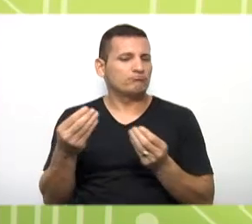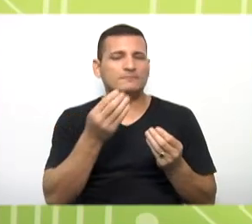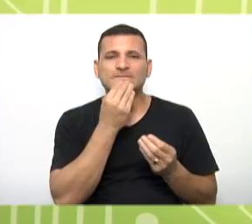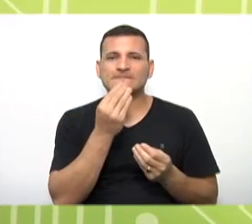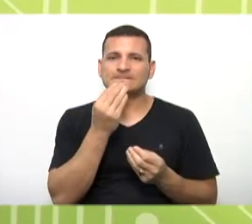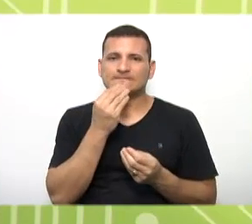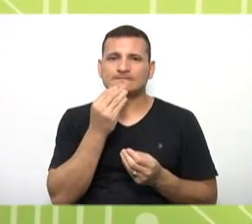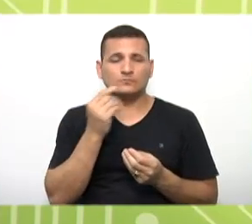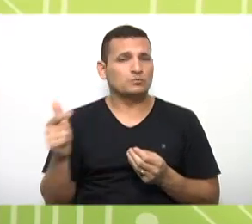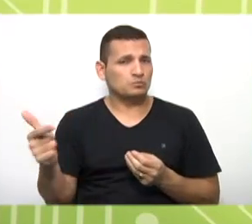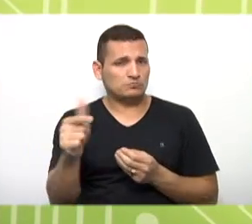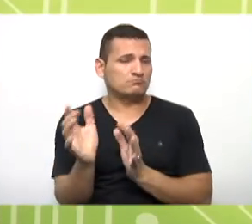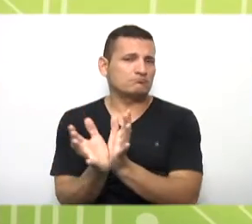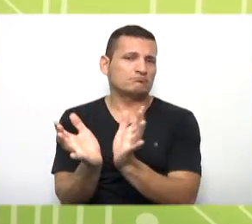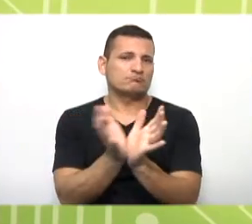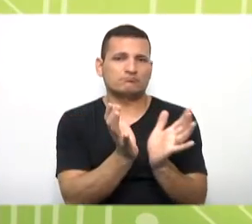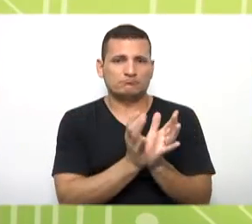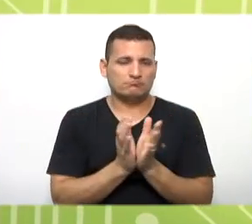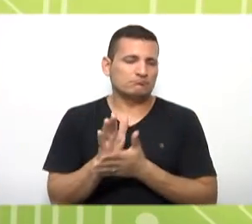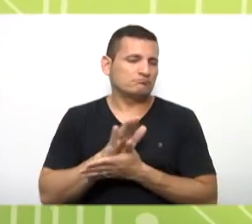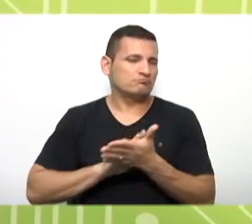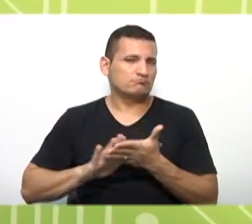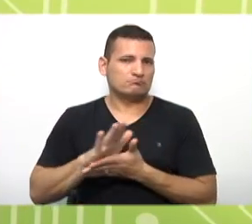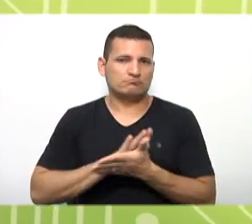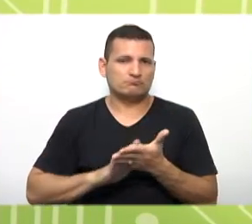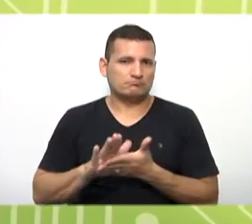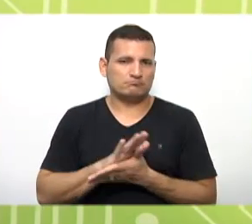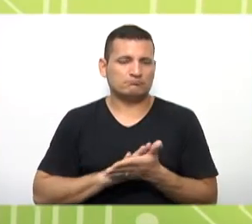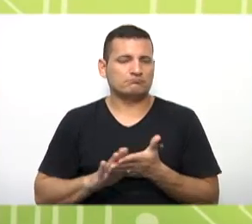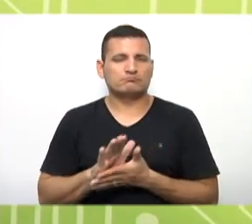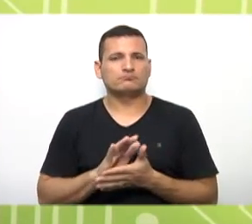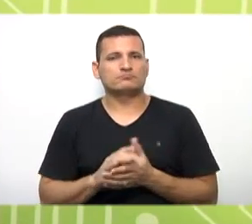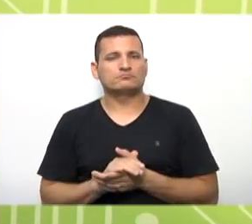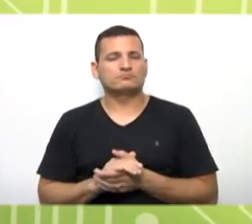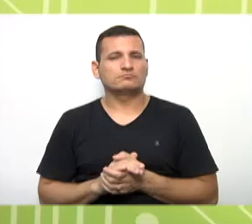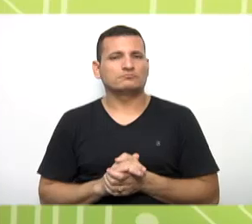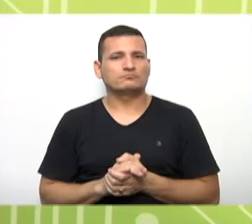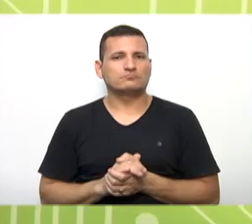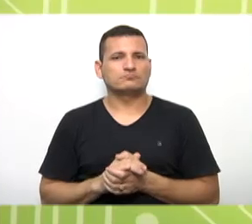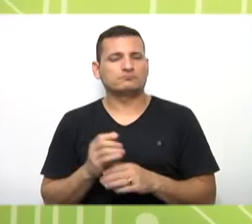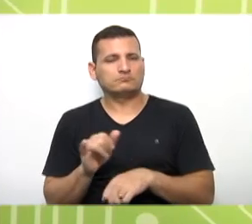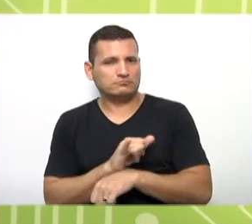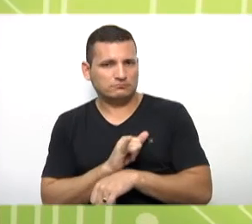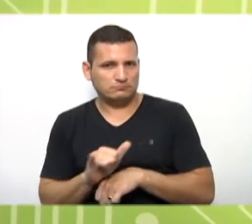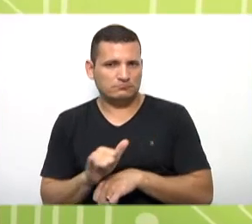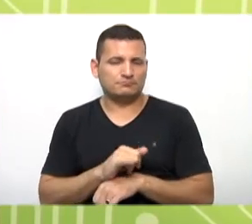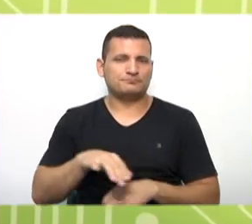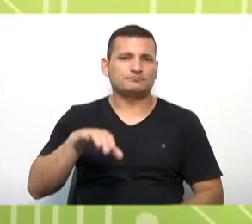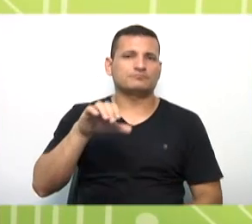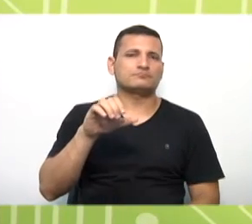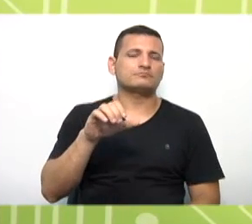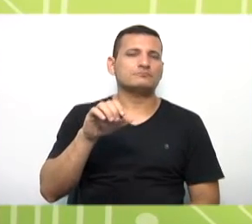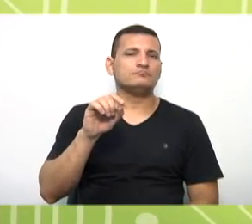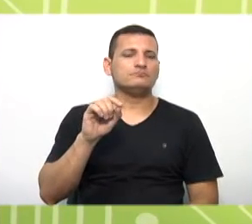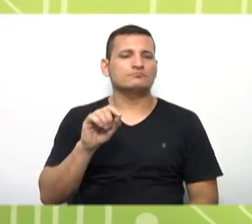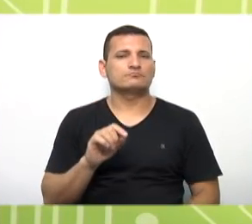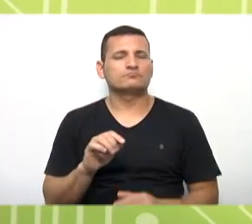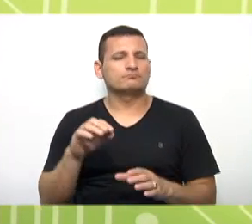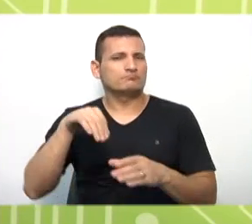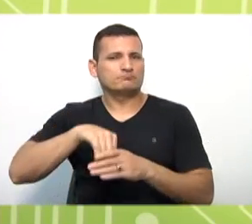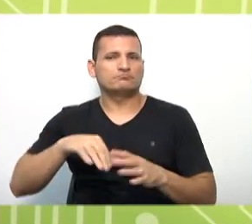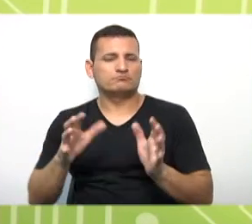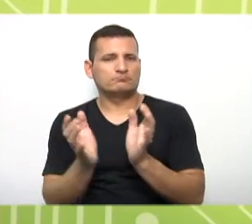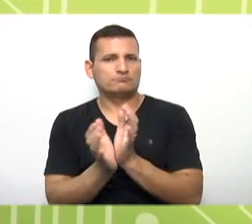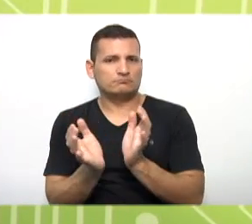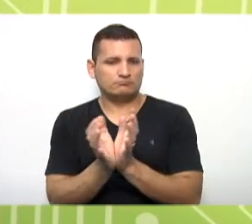para as demais decisões de nível tático, de nível estratégico, serem geradas na equipe.